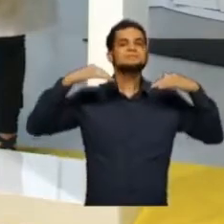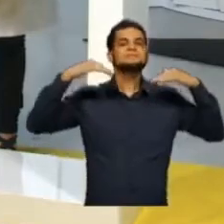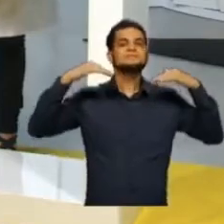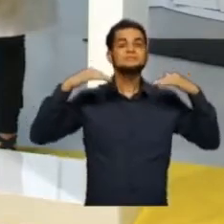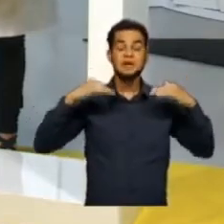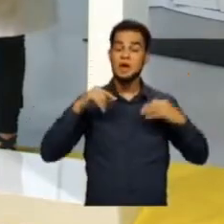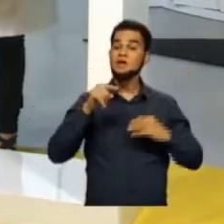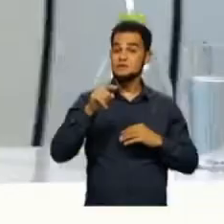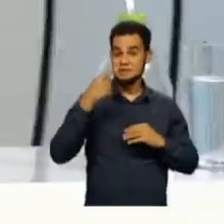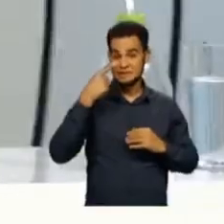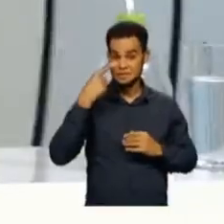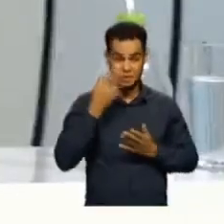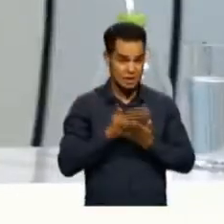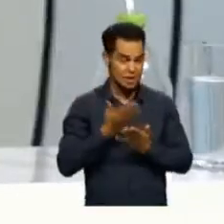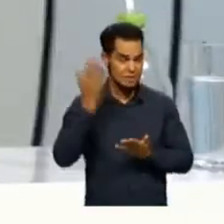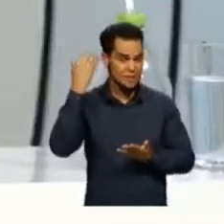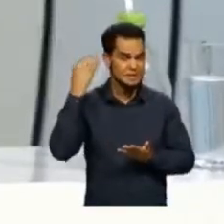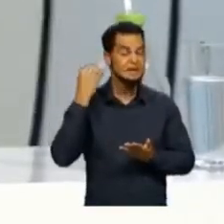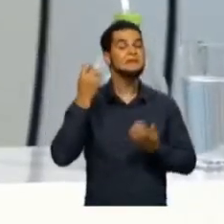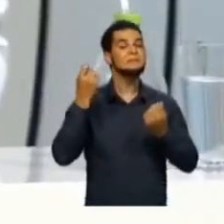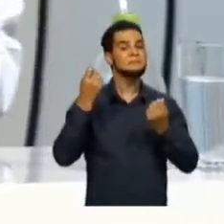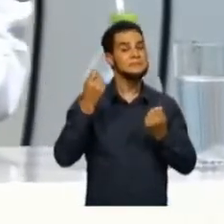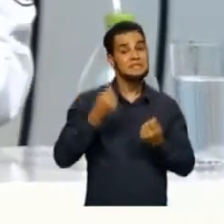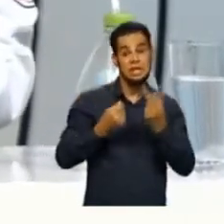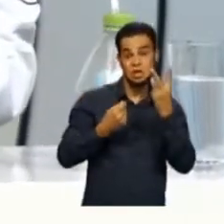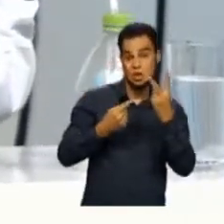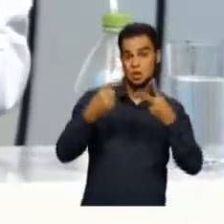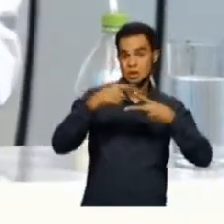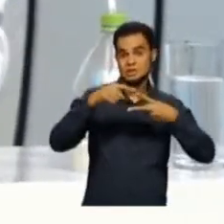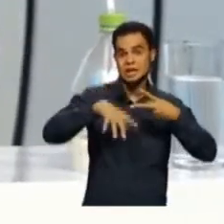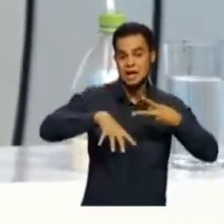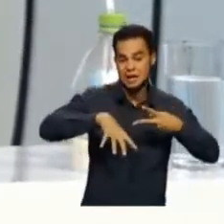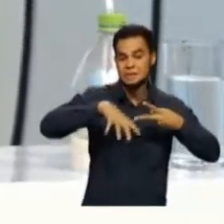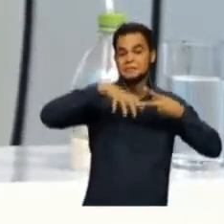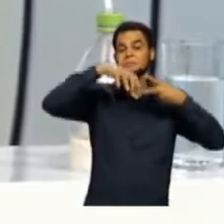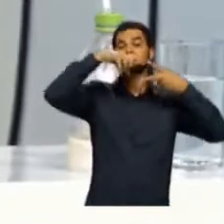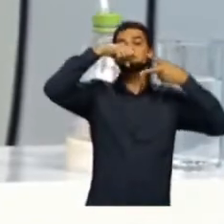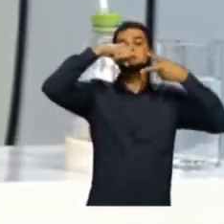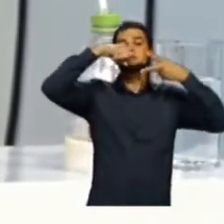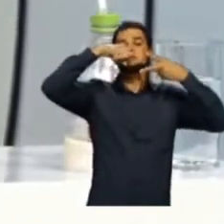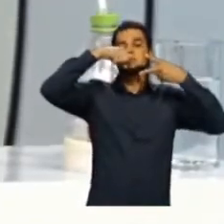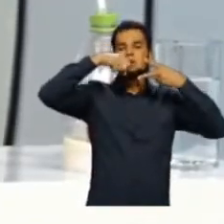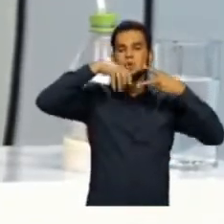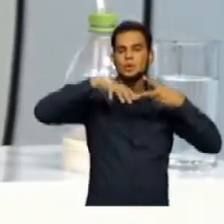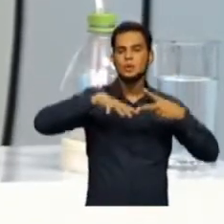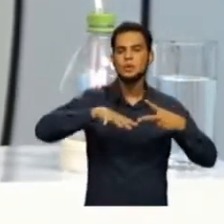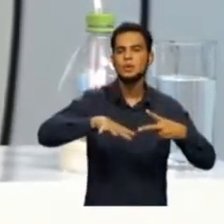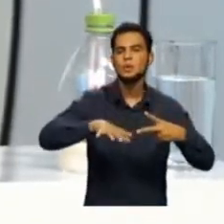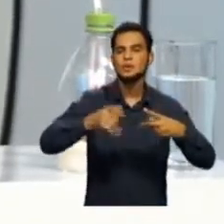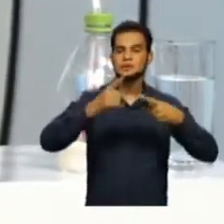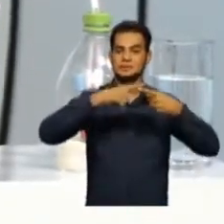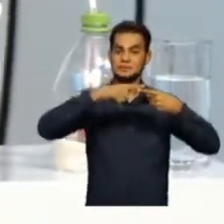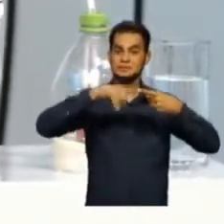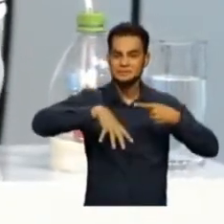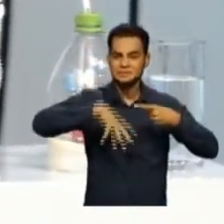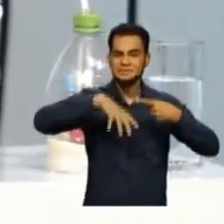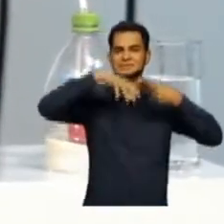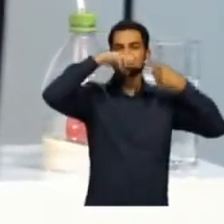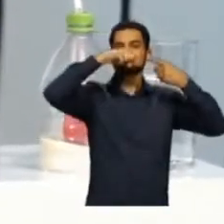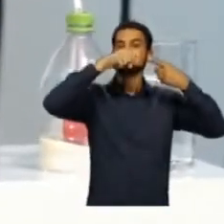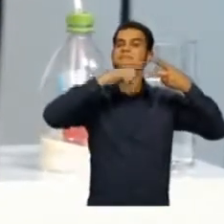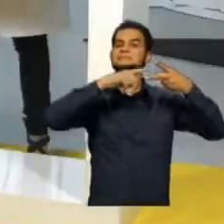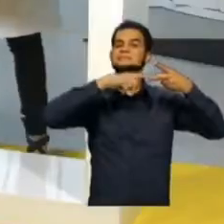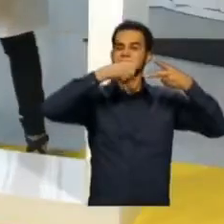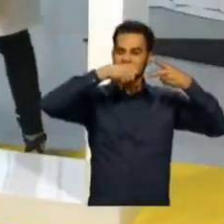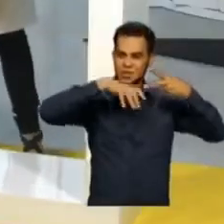que é a inspiração, que é a entrada de ar, expiração, que é a saída de ar. Então, essa pleura, ela tem essa estrutura